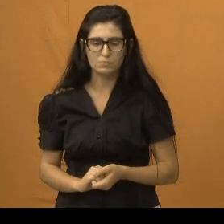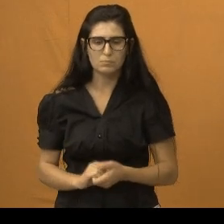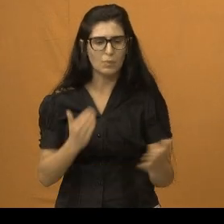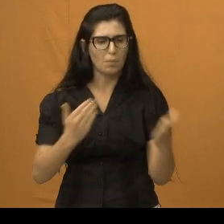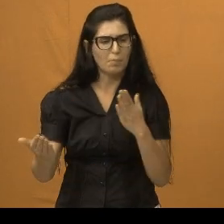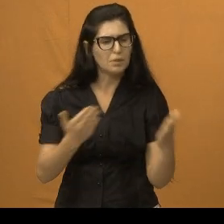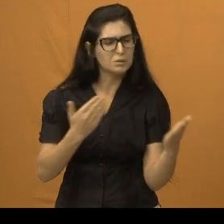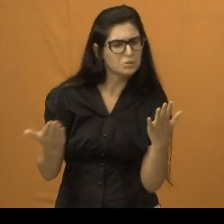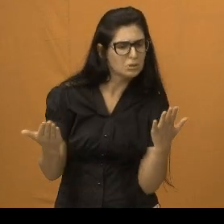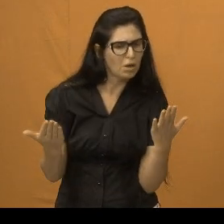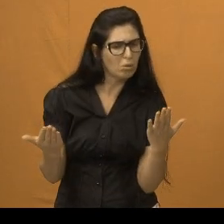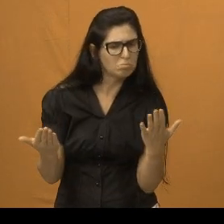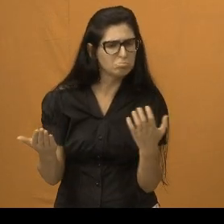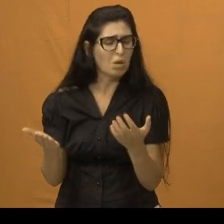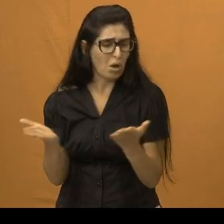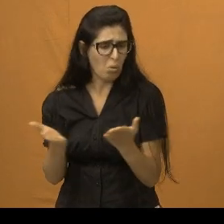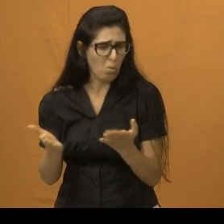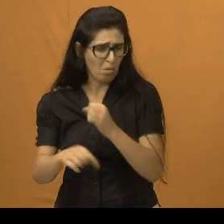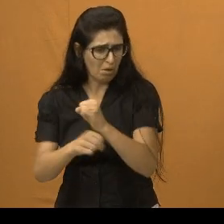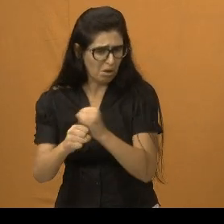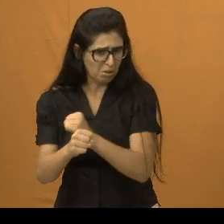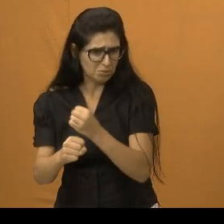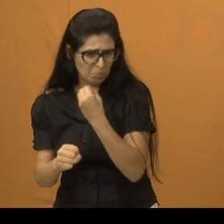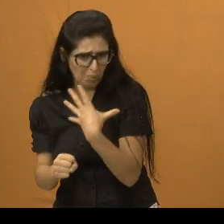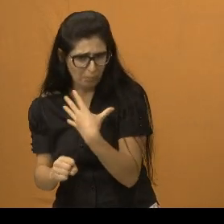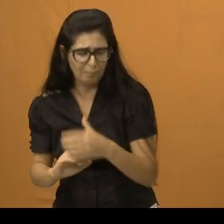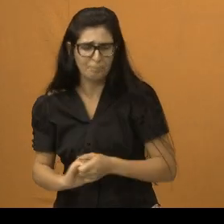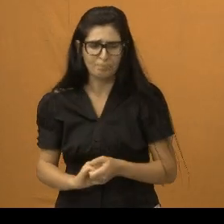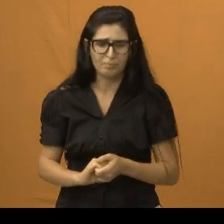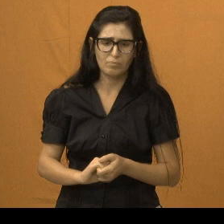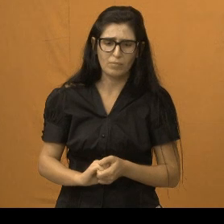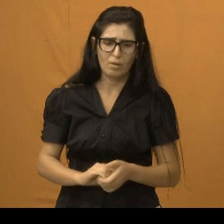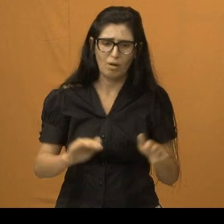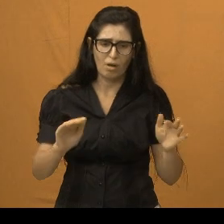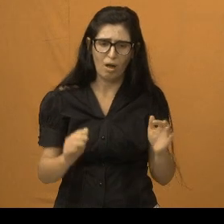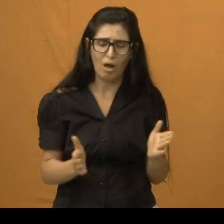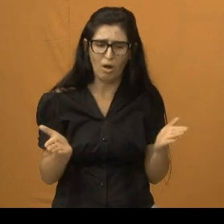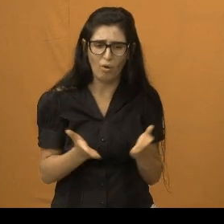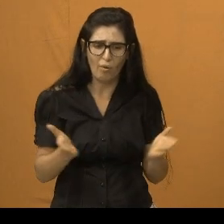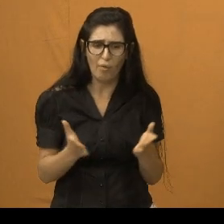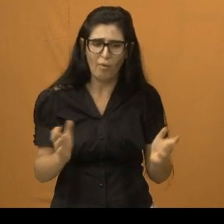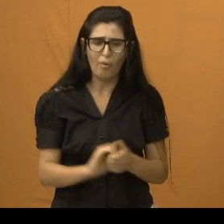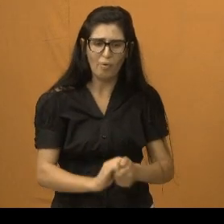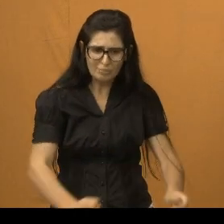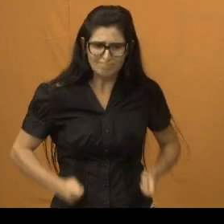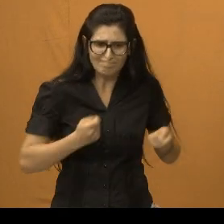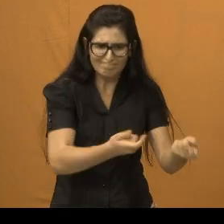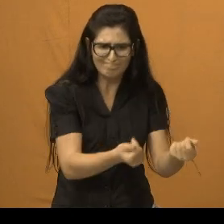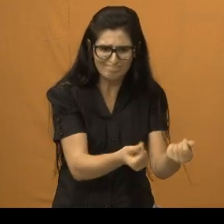período. E, por fim, temos o total da despesa, né, que temos a meta em